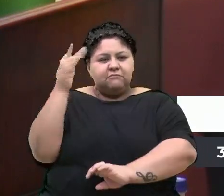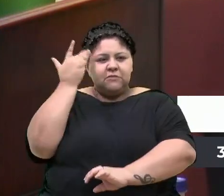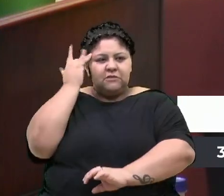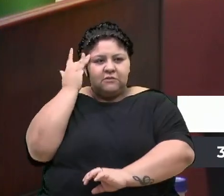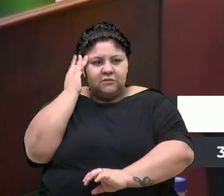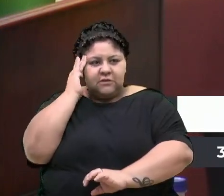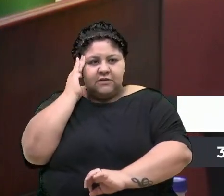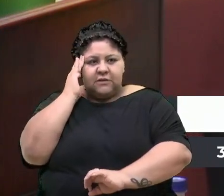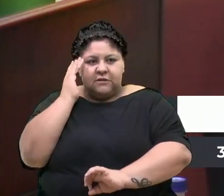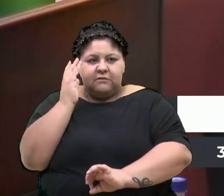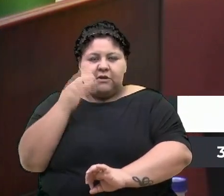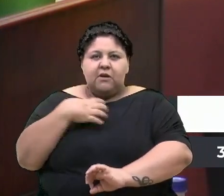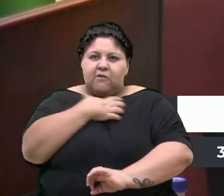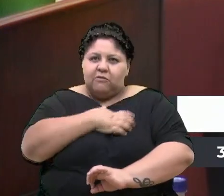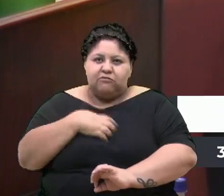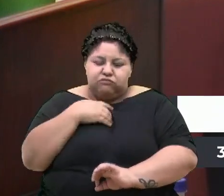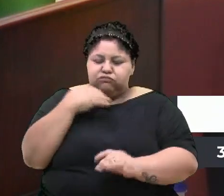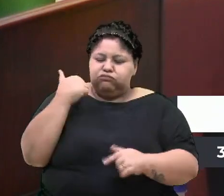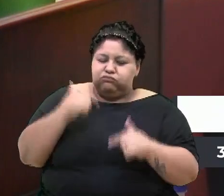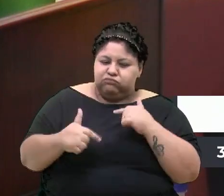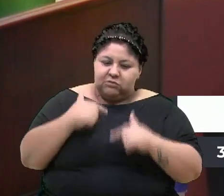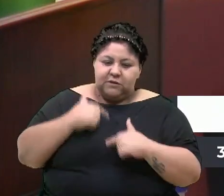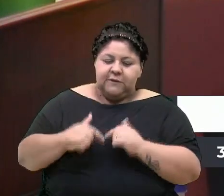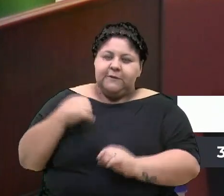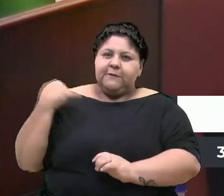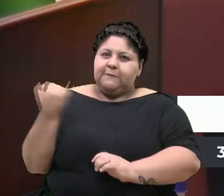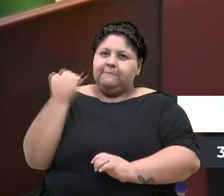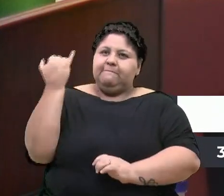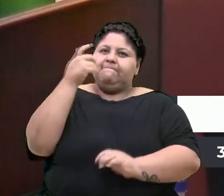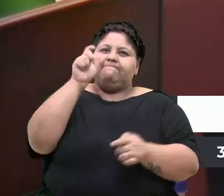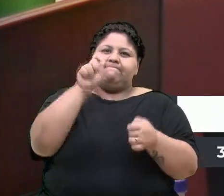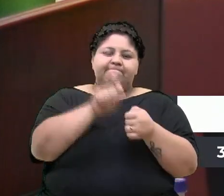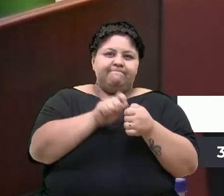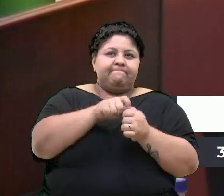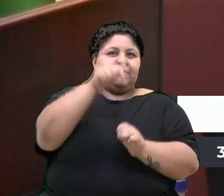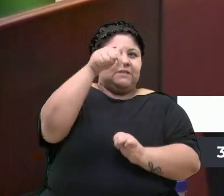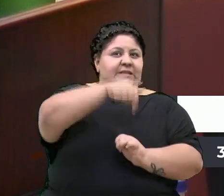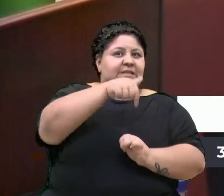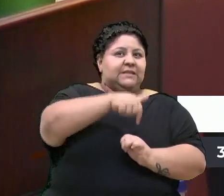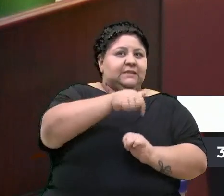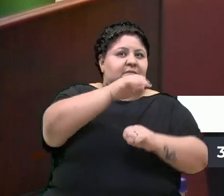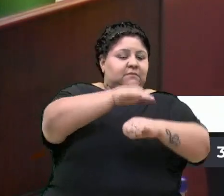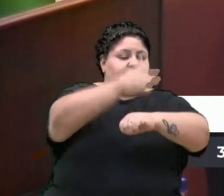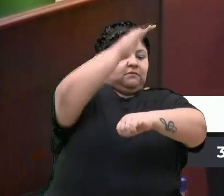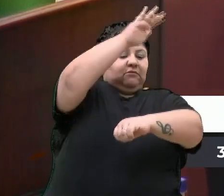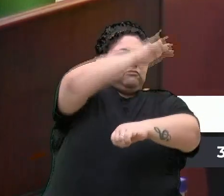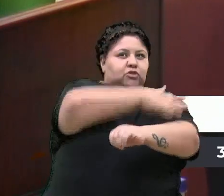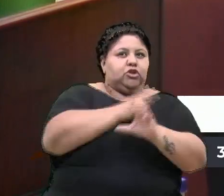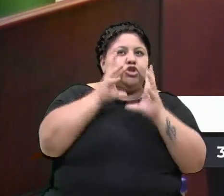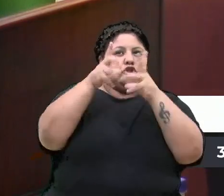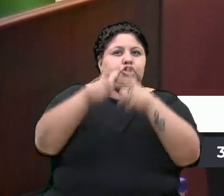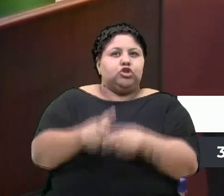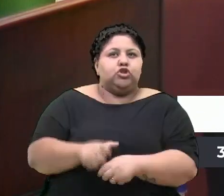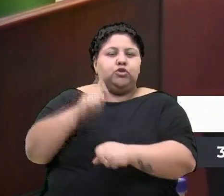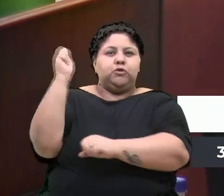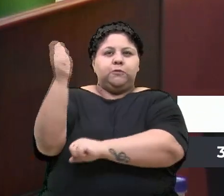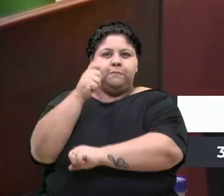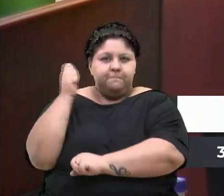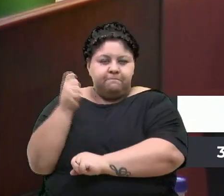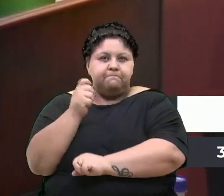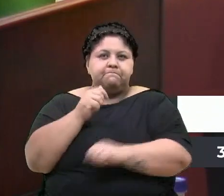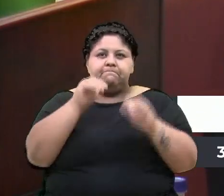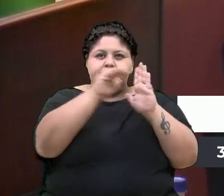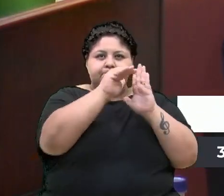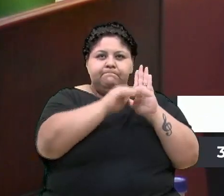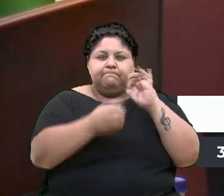o fruto de um trabalho importante realizado aqui na Serra e em todo o Rio Grande do Sul. RS Garante, que começou como